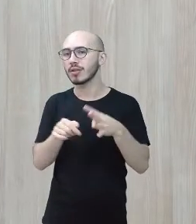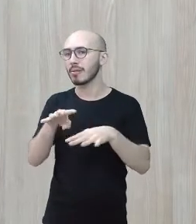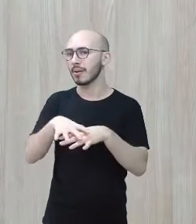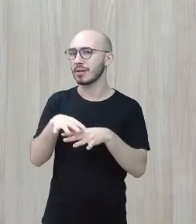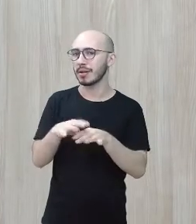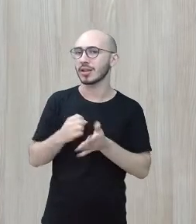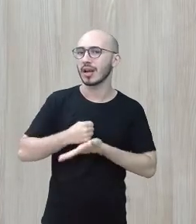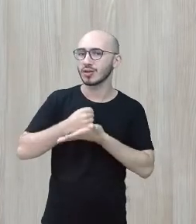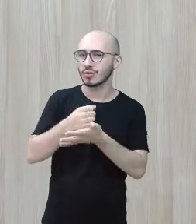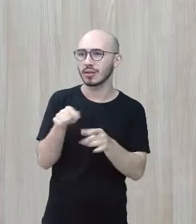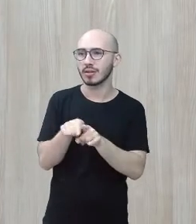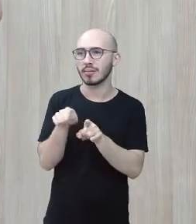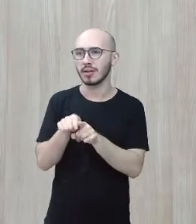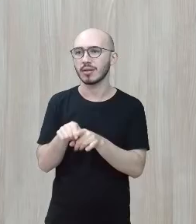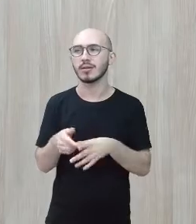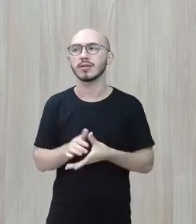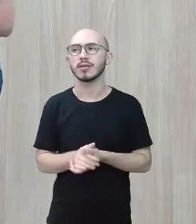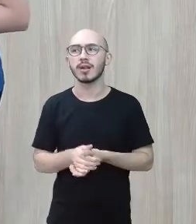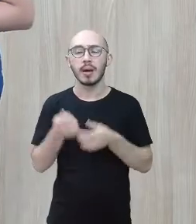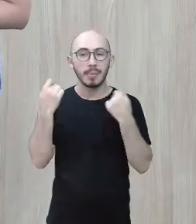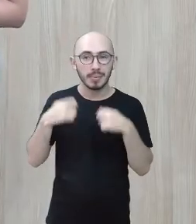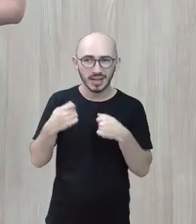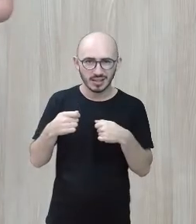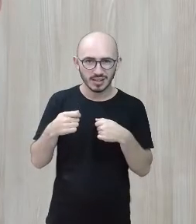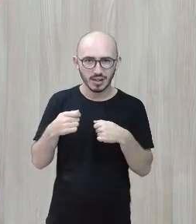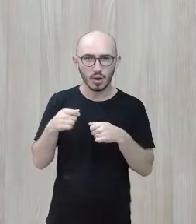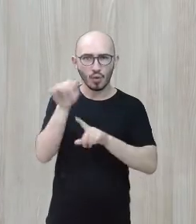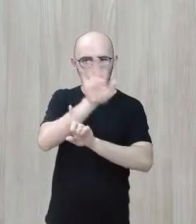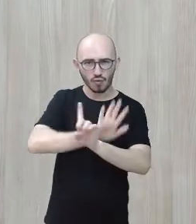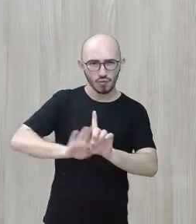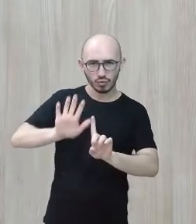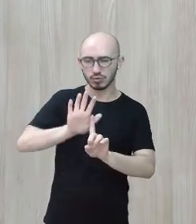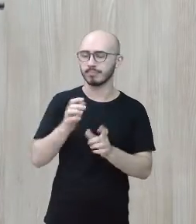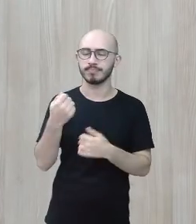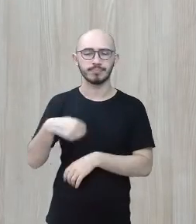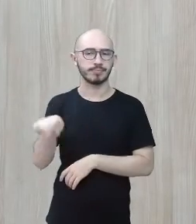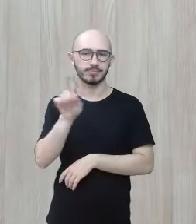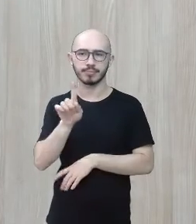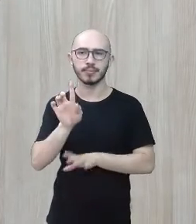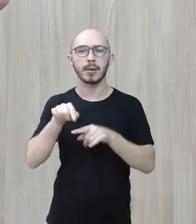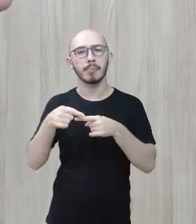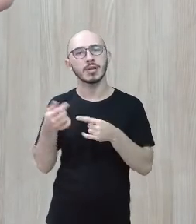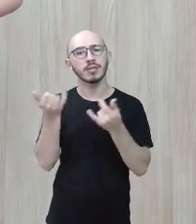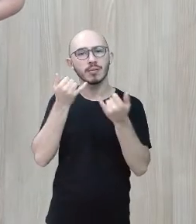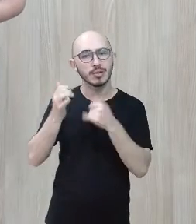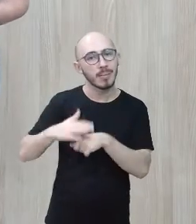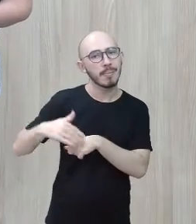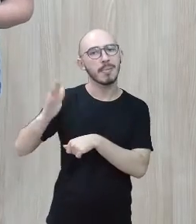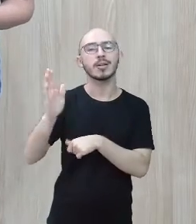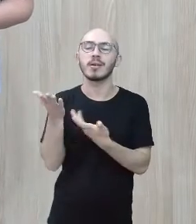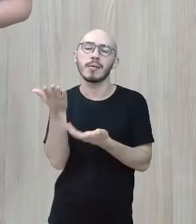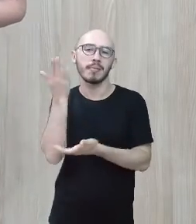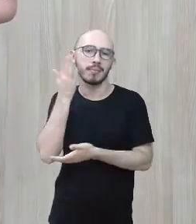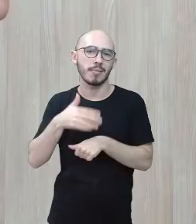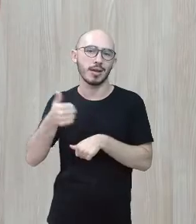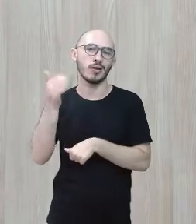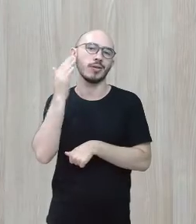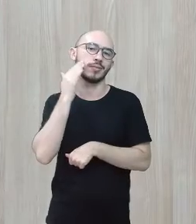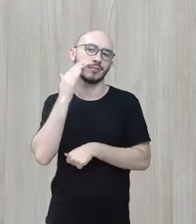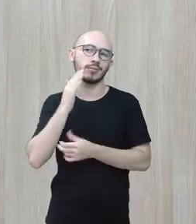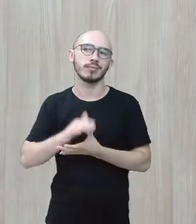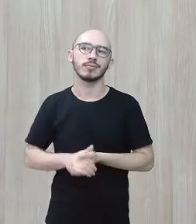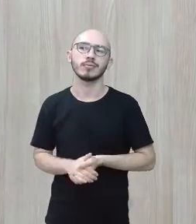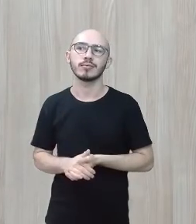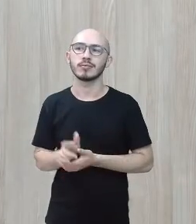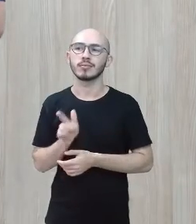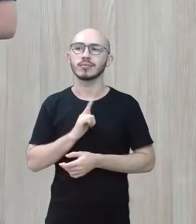Esse gráfico não necessariamente precisa estar com esse plano de fundo, mas quanto mais a informação, melhor vai ser a sua leitura, tá certo? A